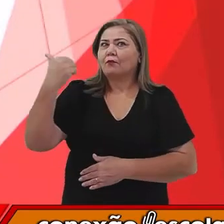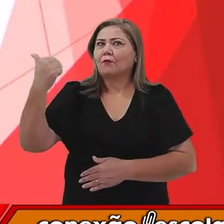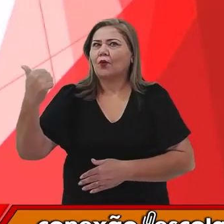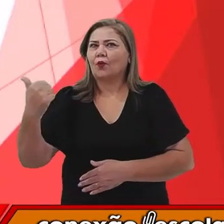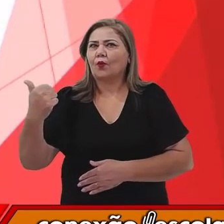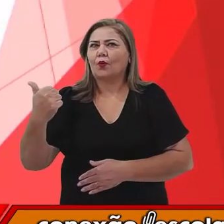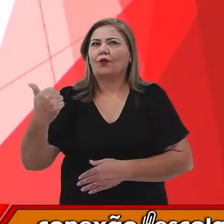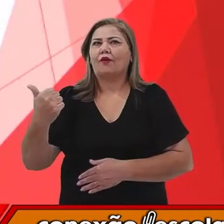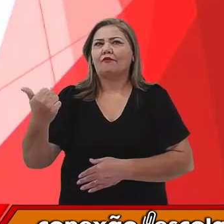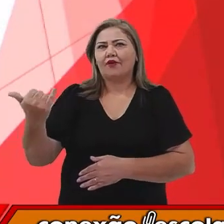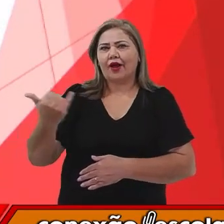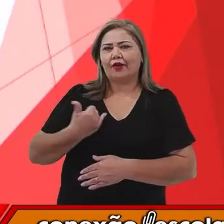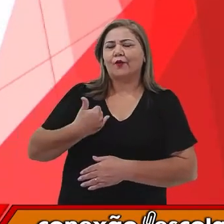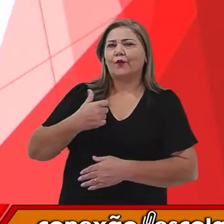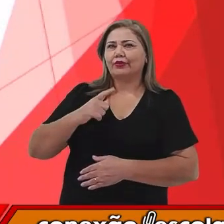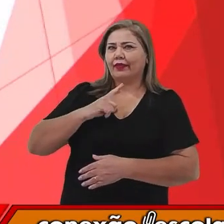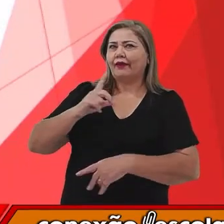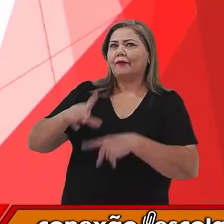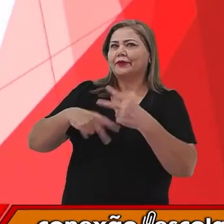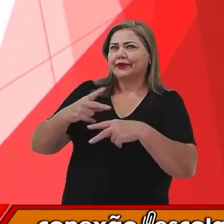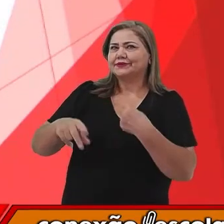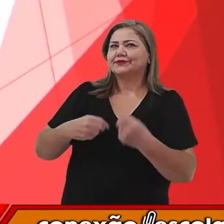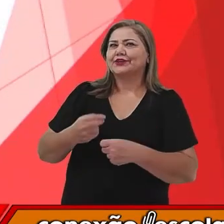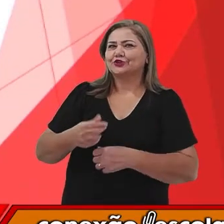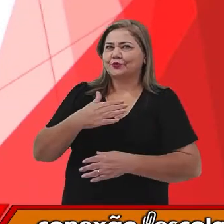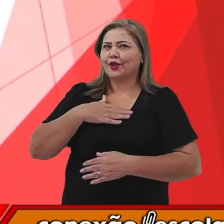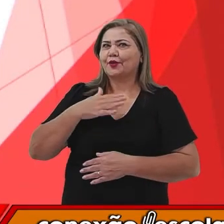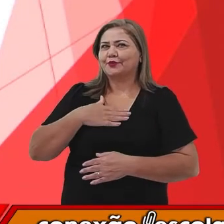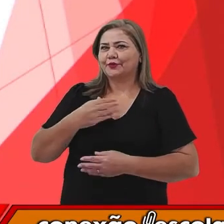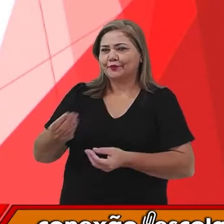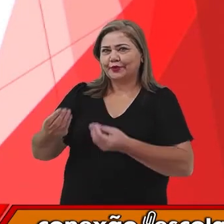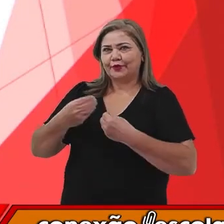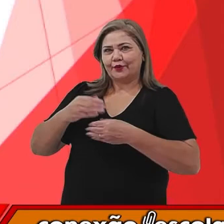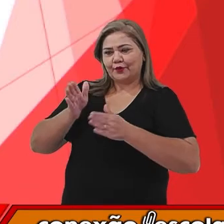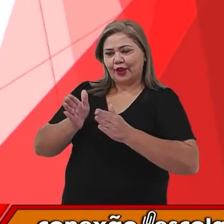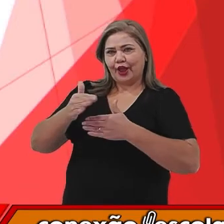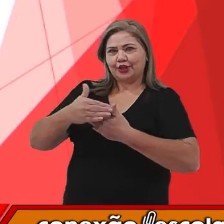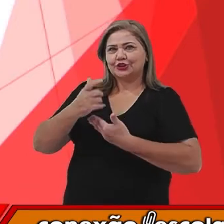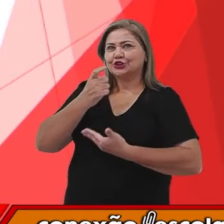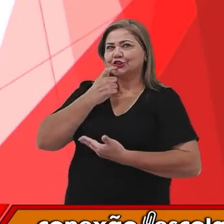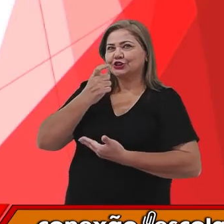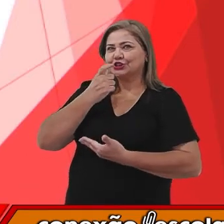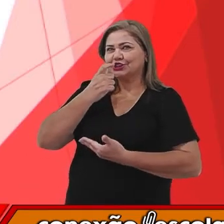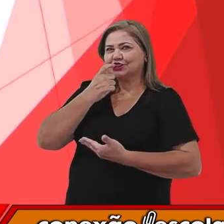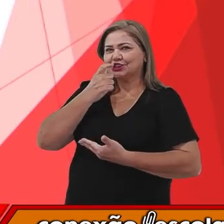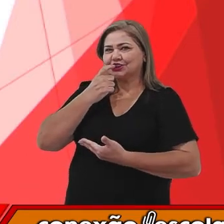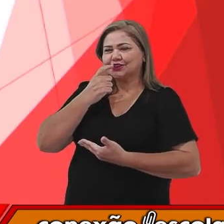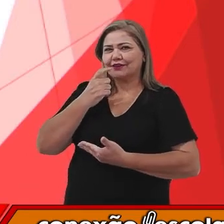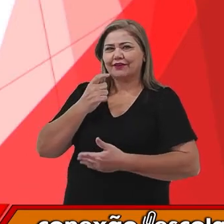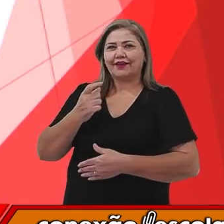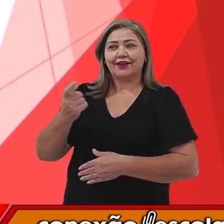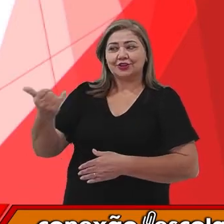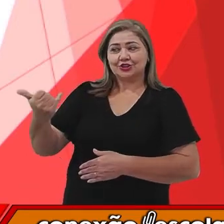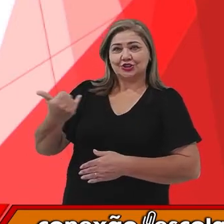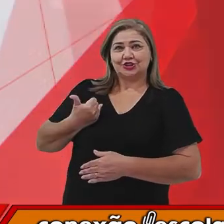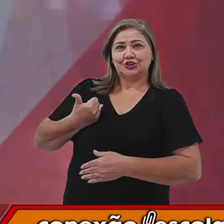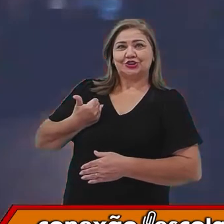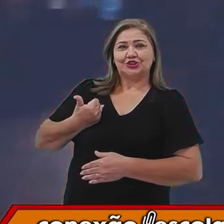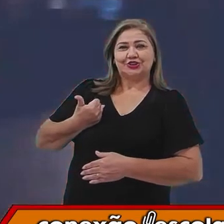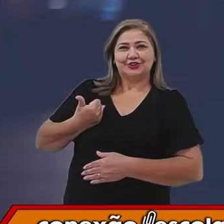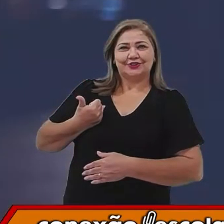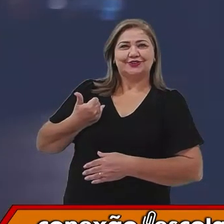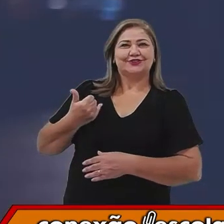tinha um presente especial para mim e me deu uma caixa plástica. Então, o disse que